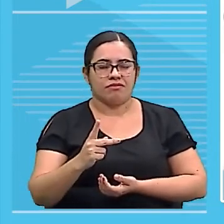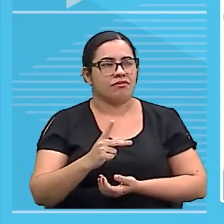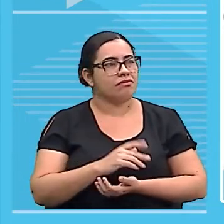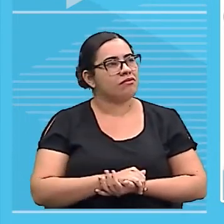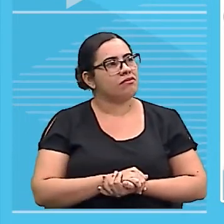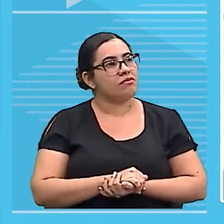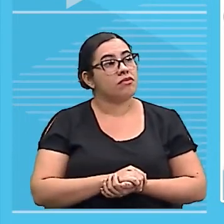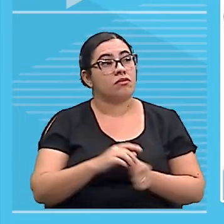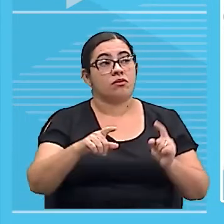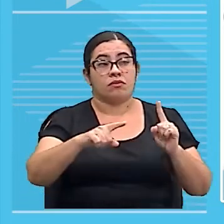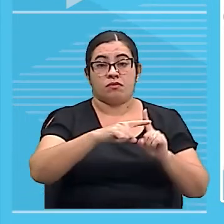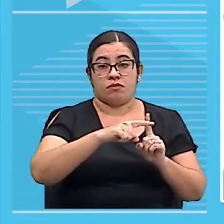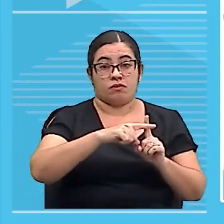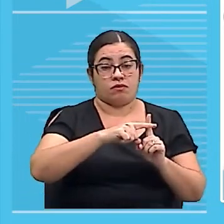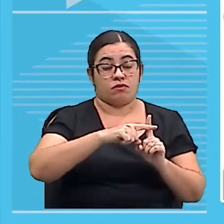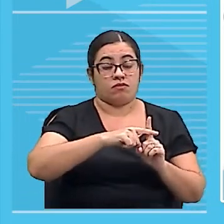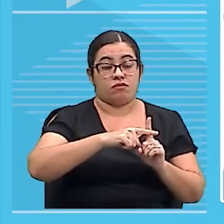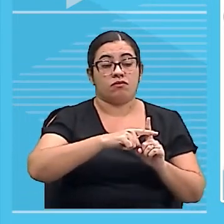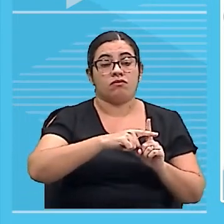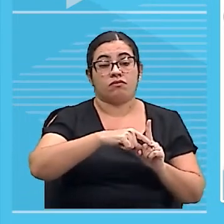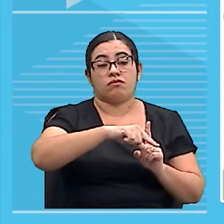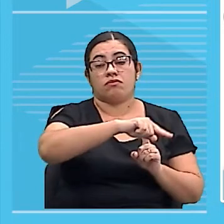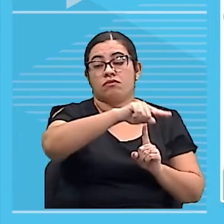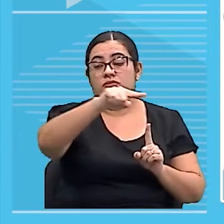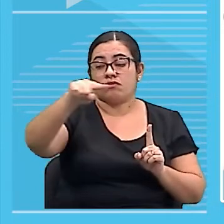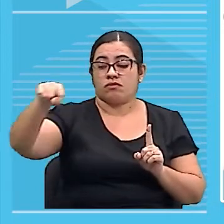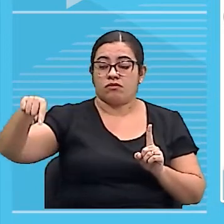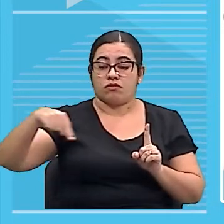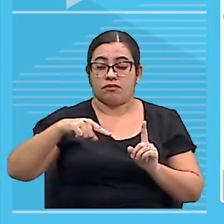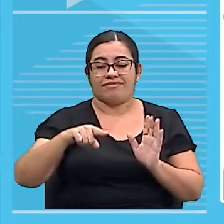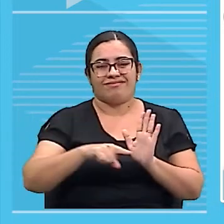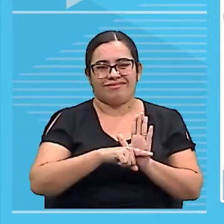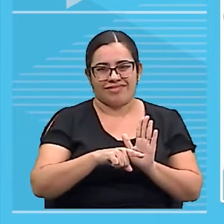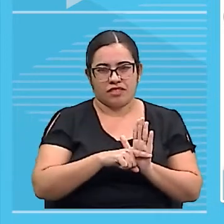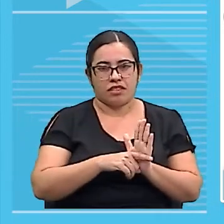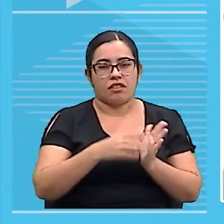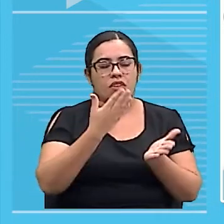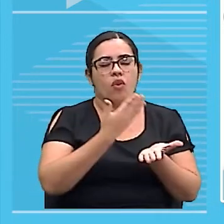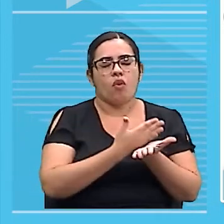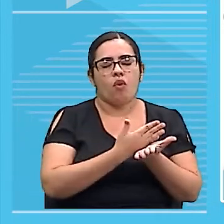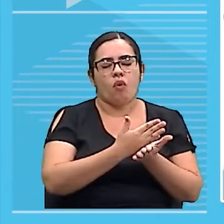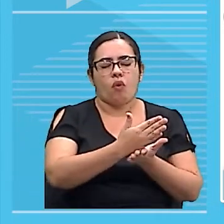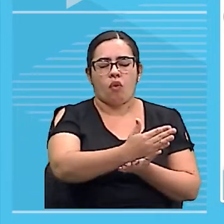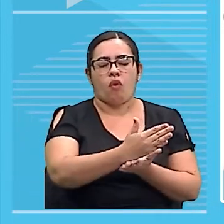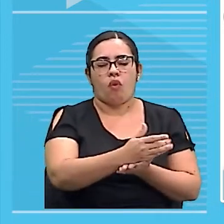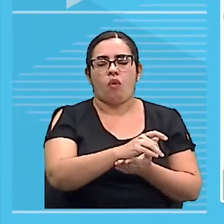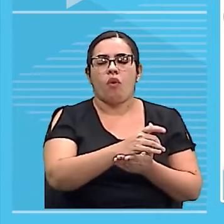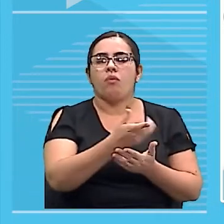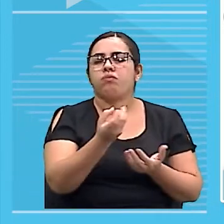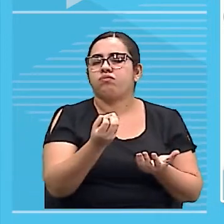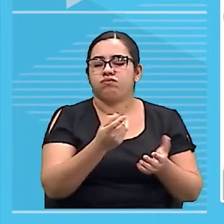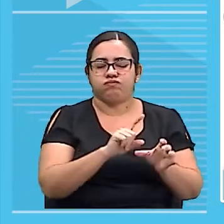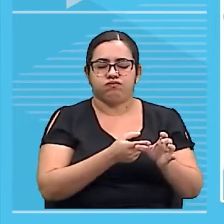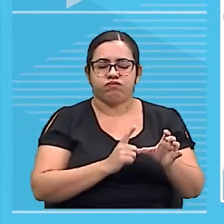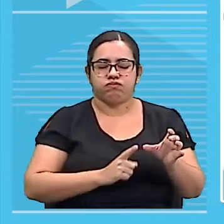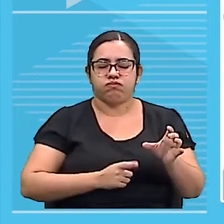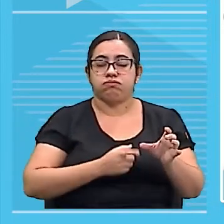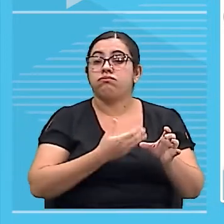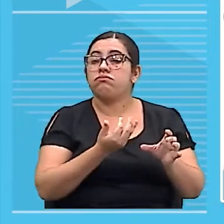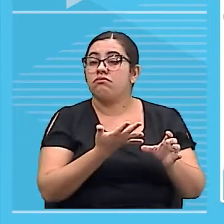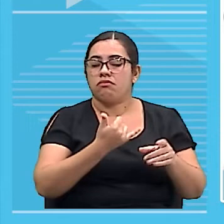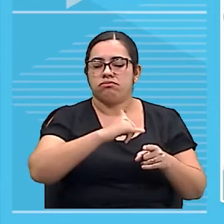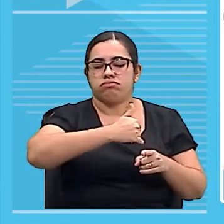o Du positivo para o negativo Oi e a minha corrente começa a percorrer o circuito por aqui